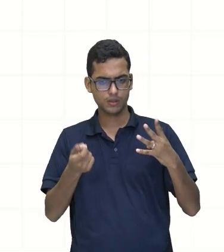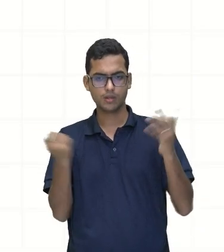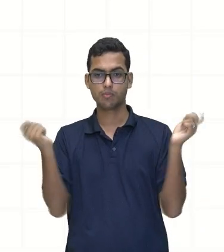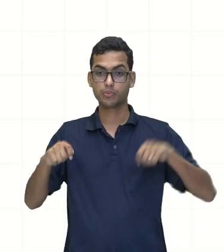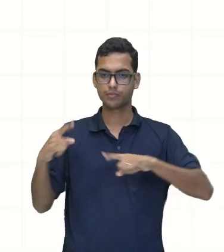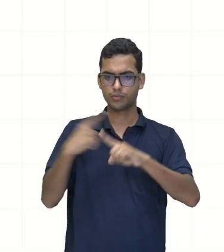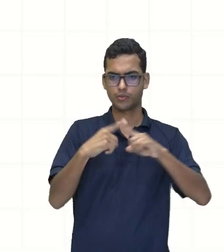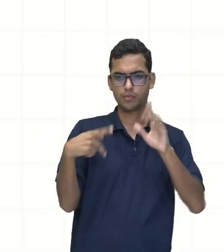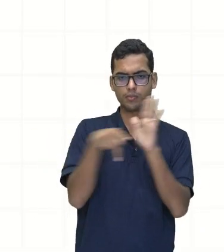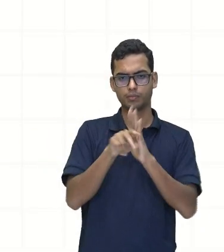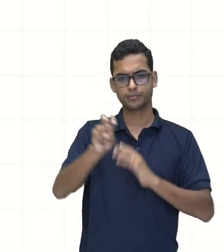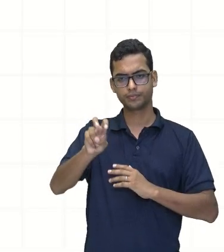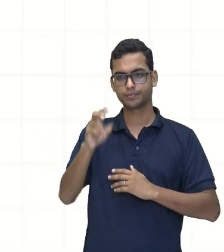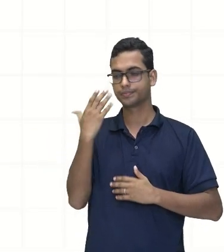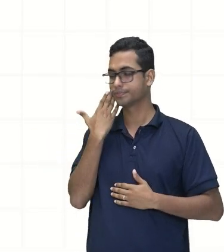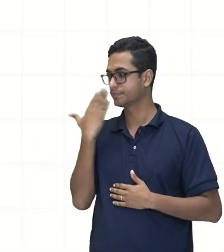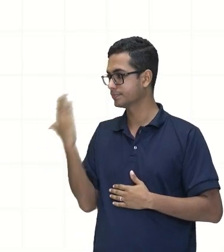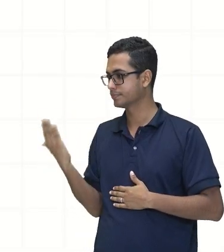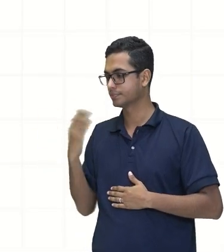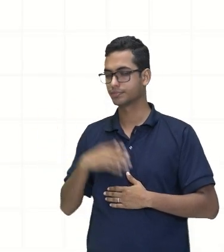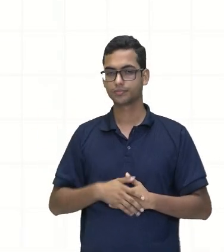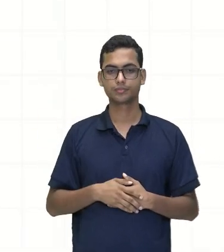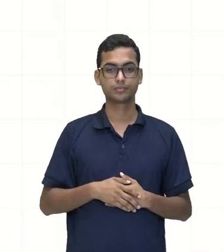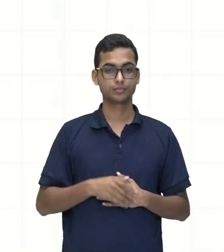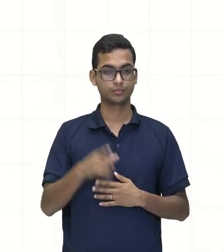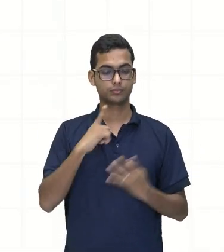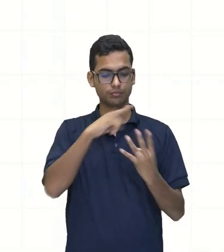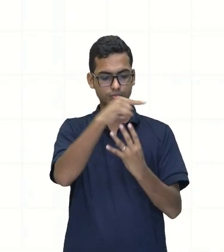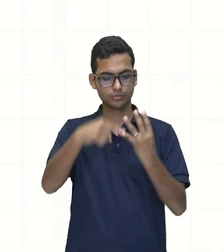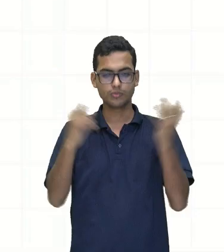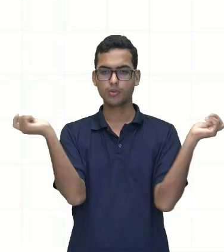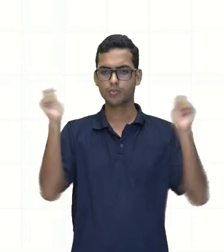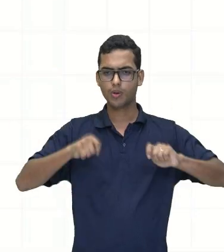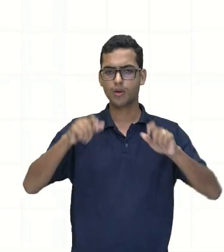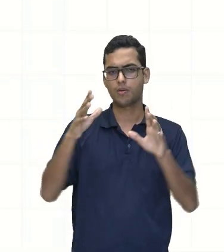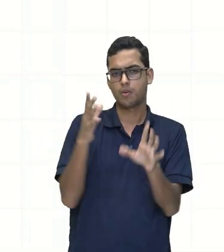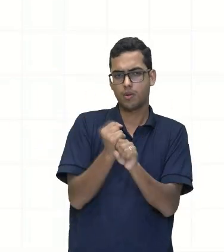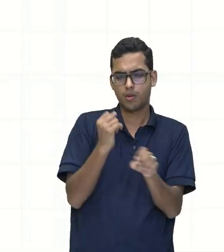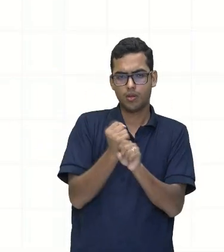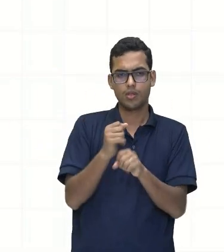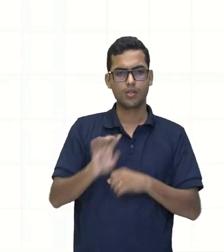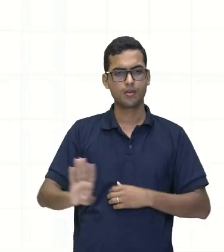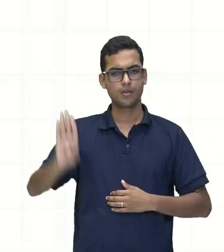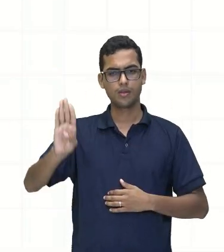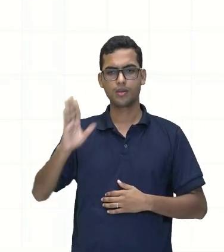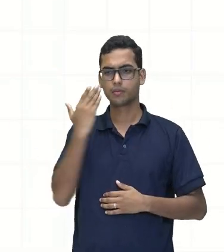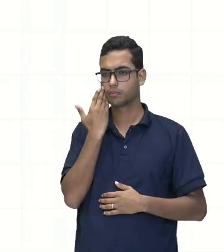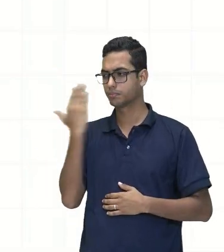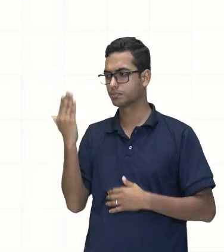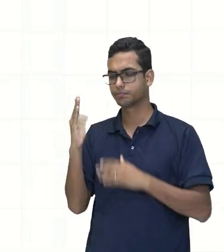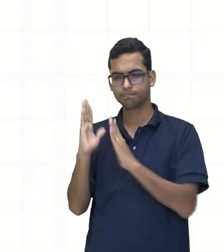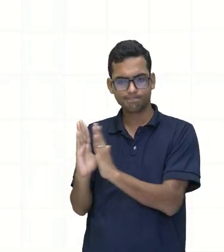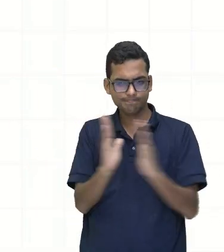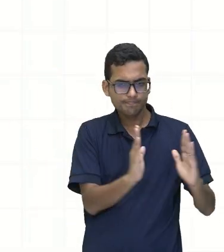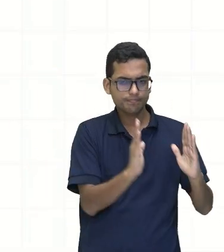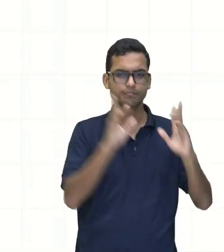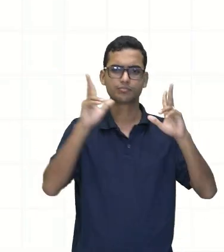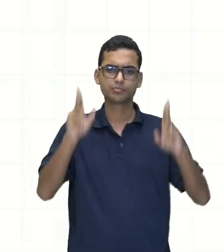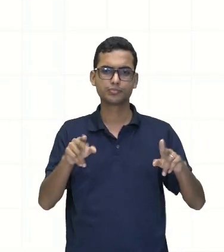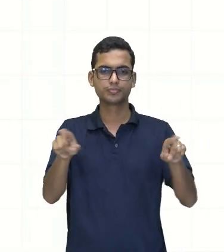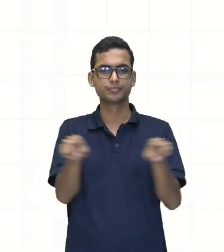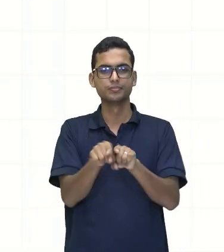20. Então, temos 4 possibilidades. Fazendo o mesmo procedimento.